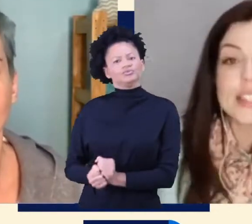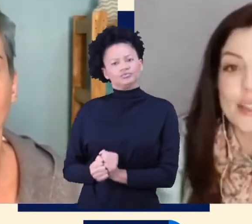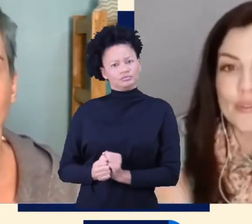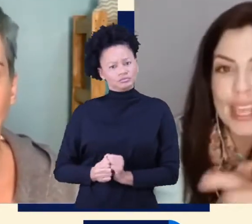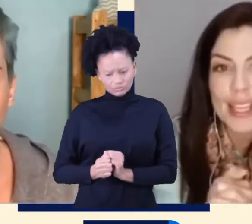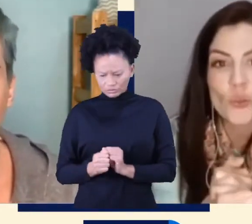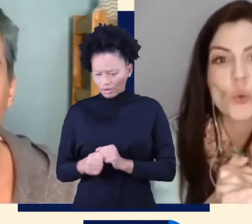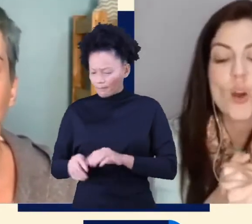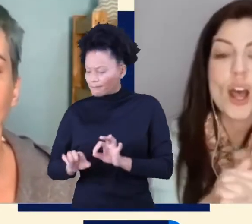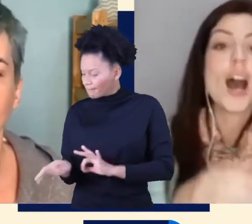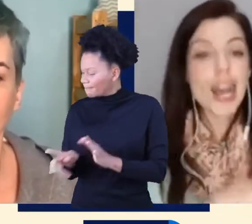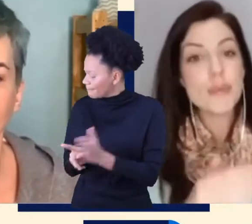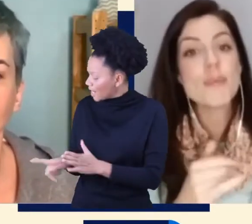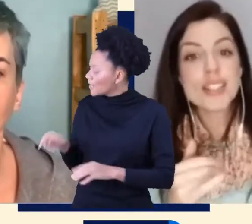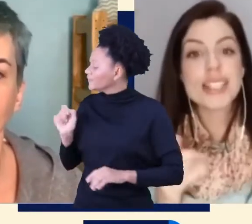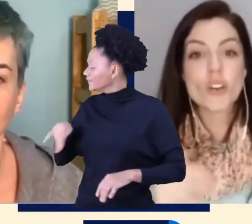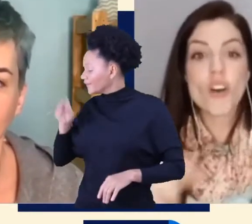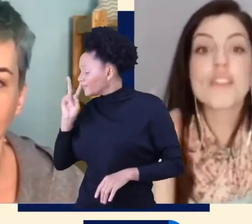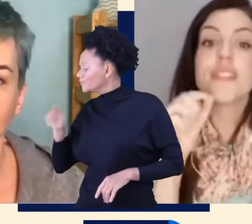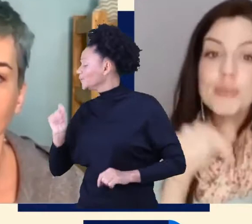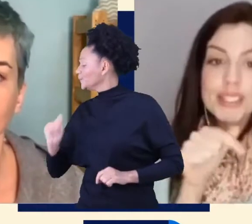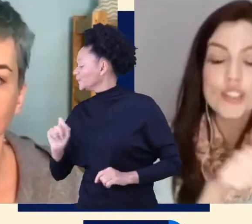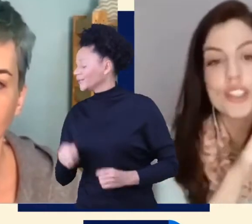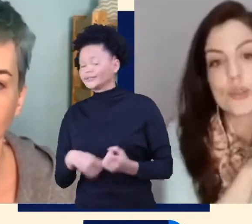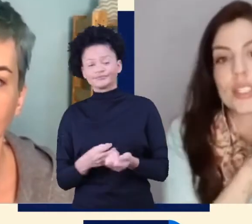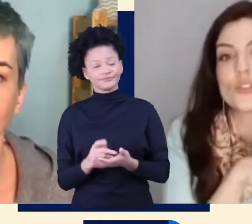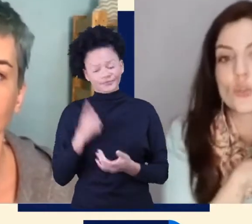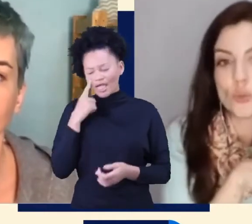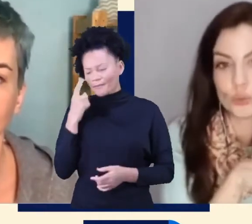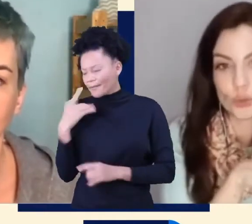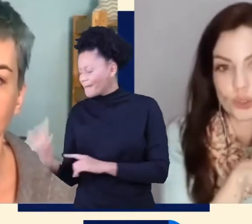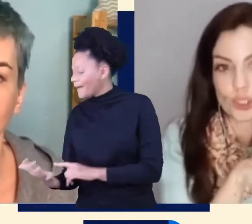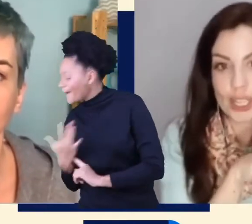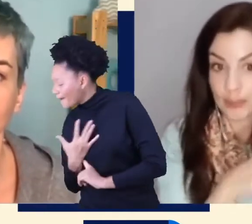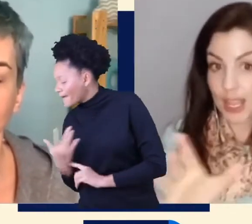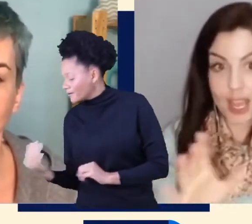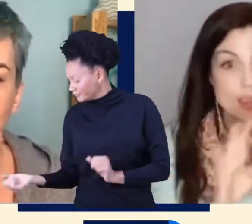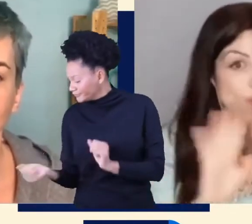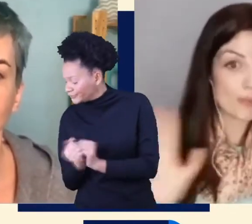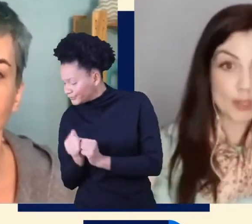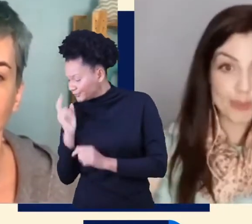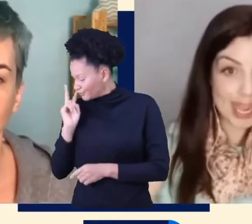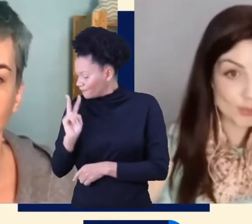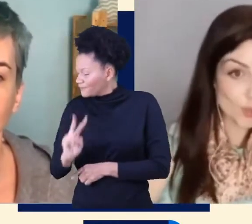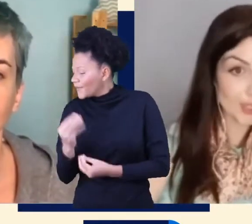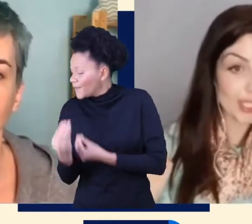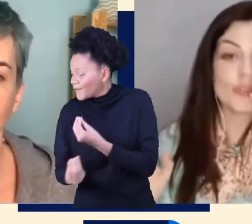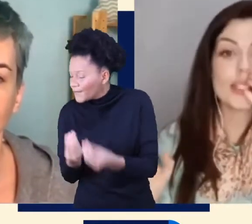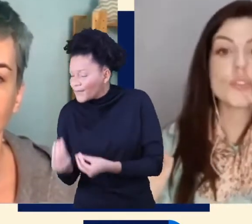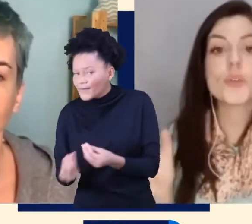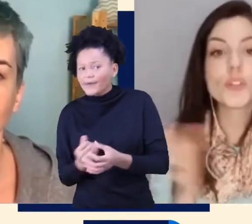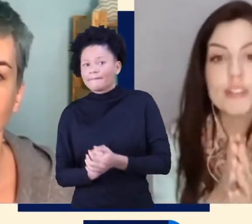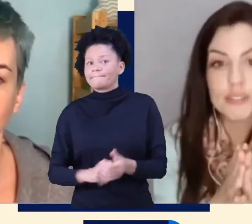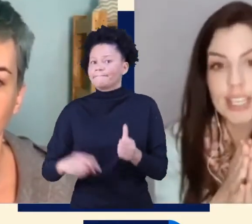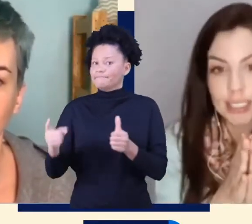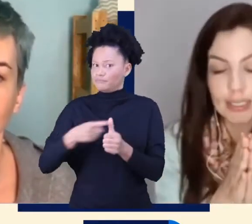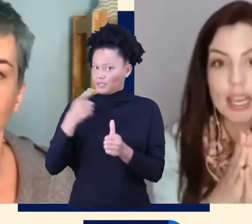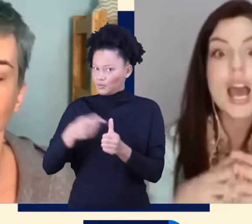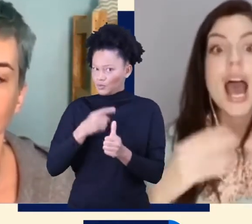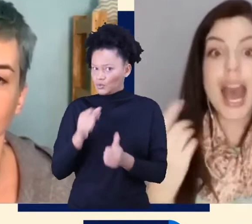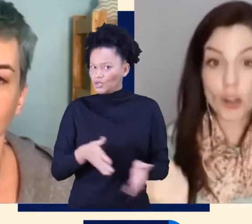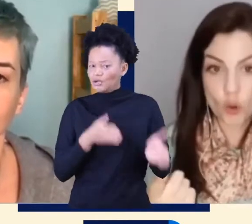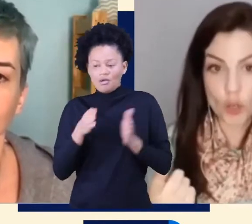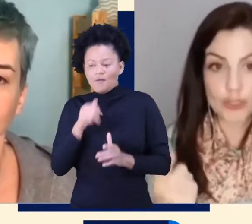perguntas. O que você está vendo? Ai, me mostra agora. Vamos assistir isso aqui juntos. Tá? É o primeiro passo, eu nem estou falando de pornografia